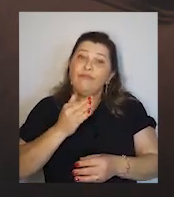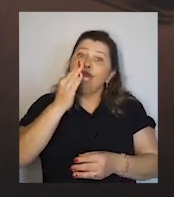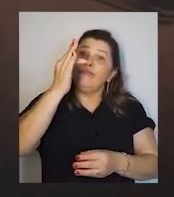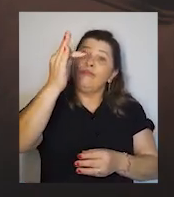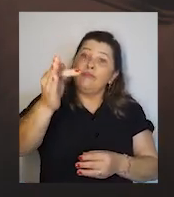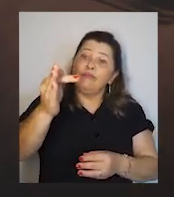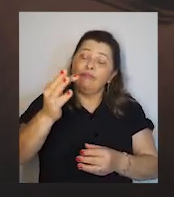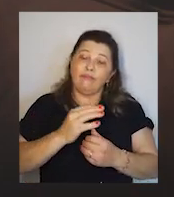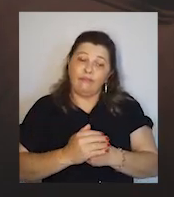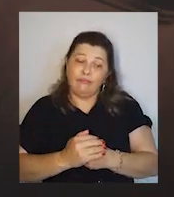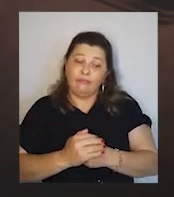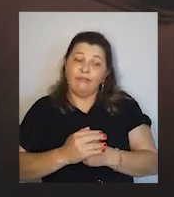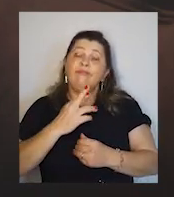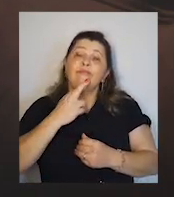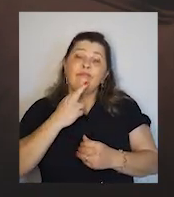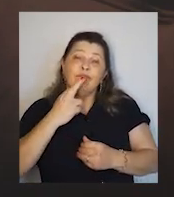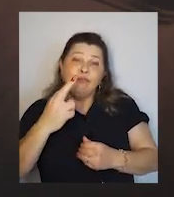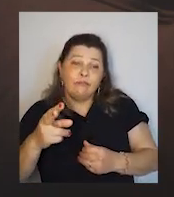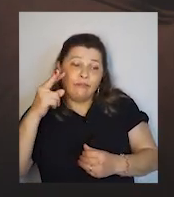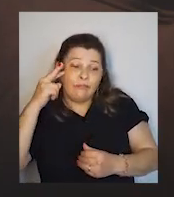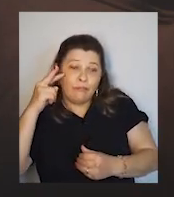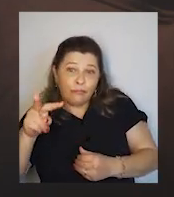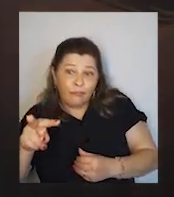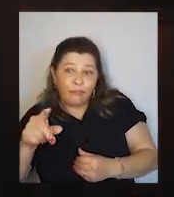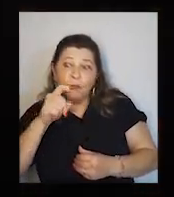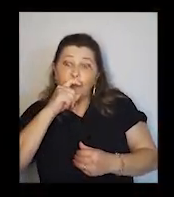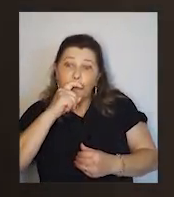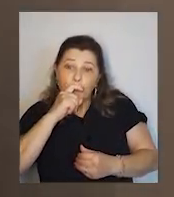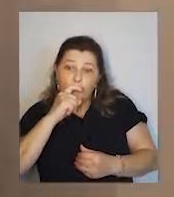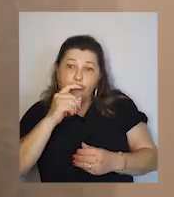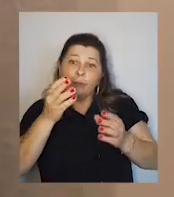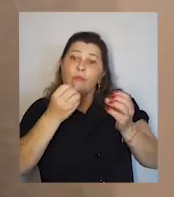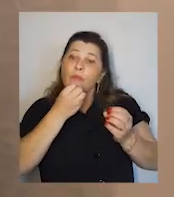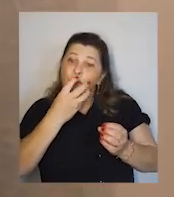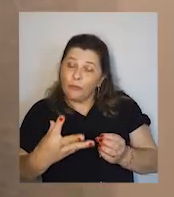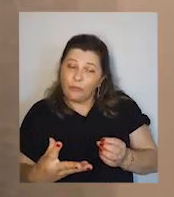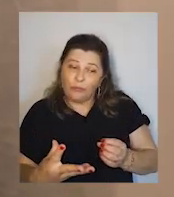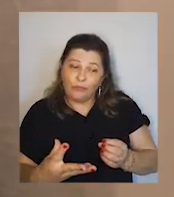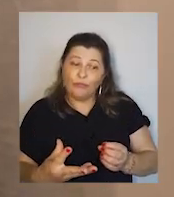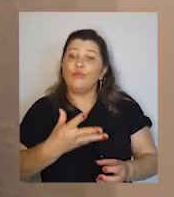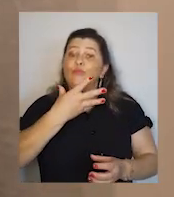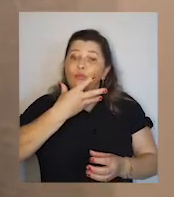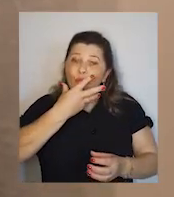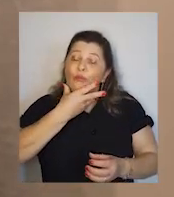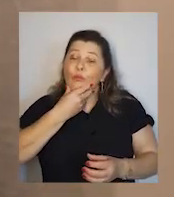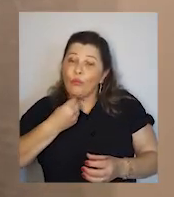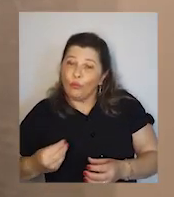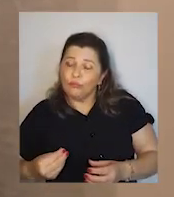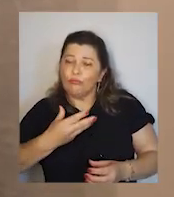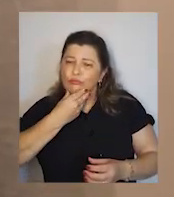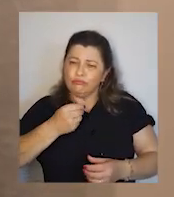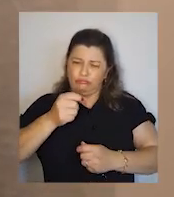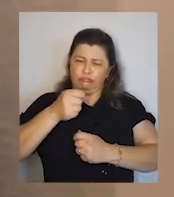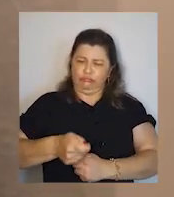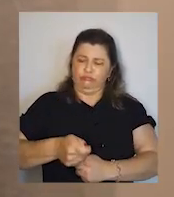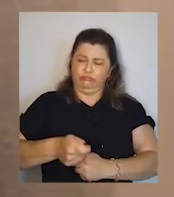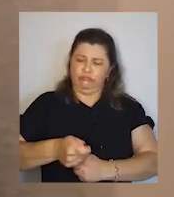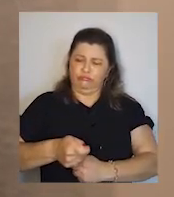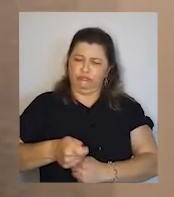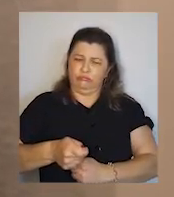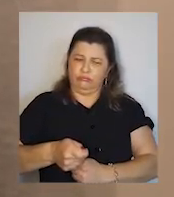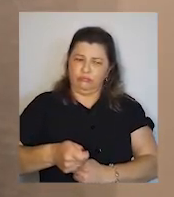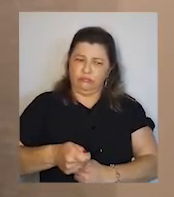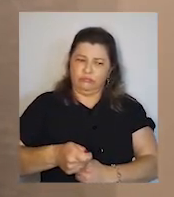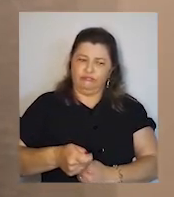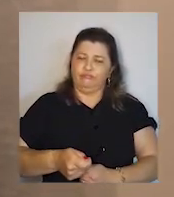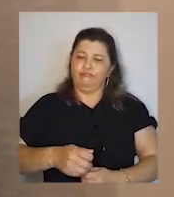de forma de que ele vai ver que o pai dele tá bem. Que o homem é muito machista, não quer dar o braço a